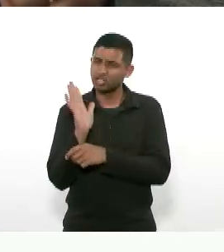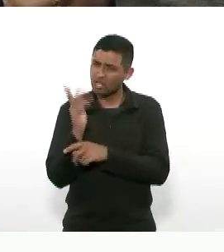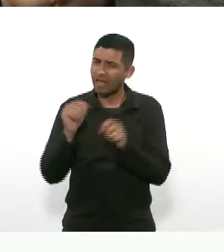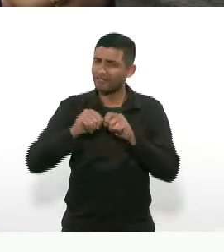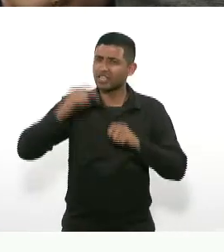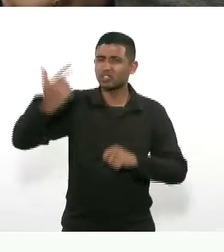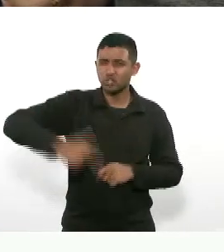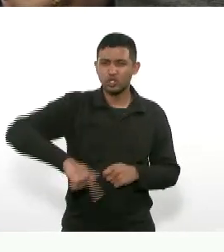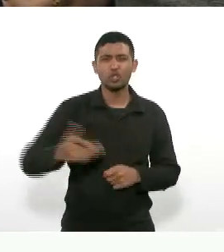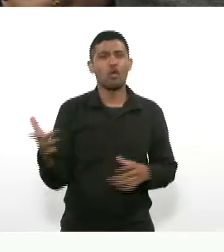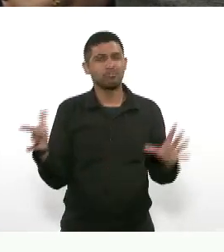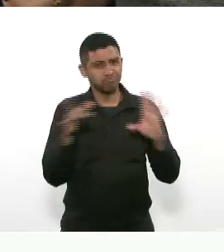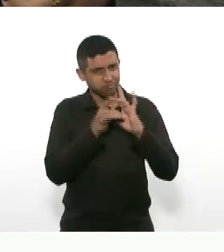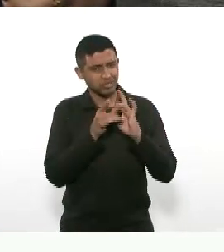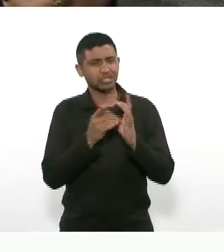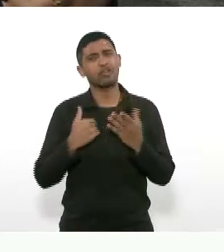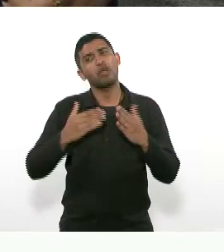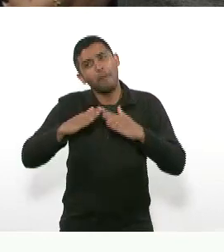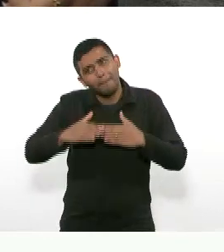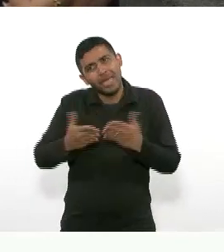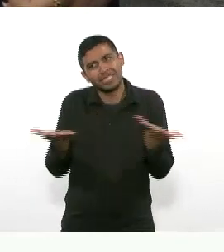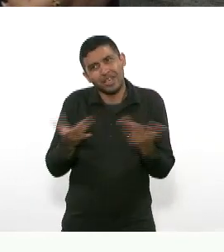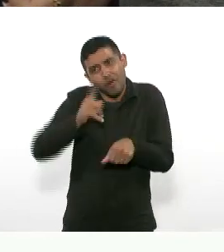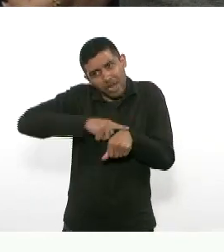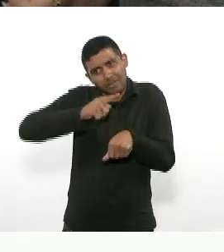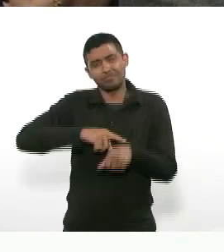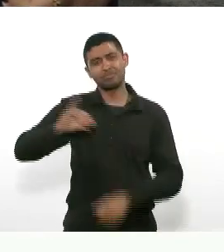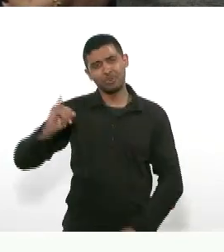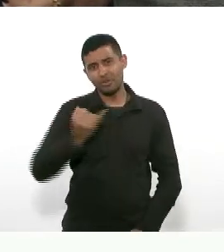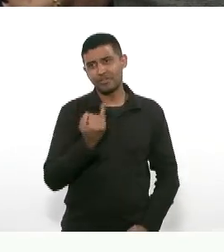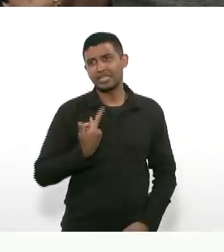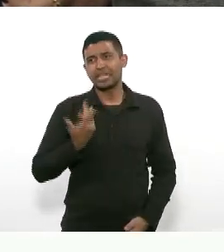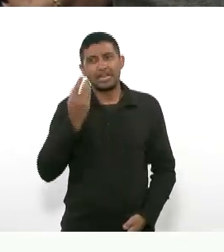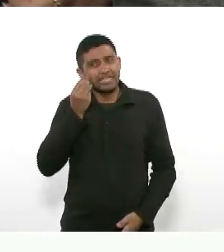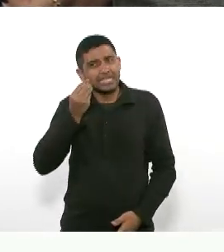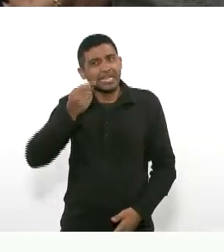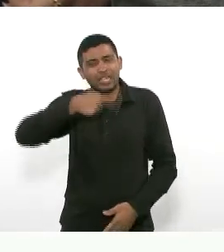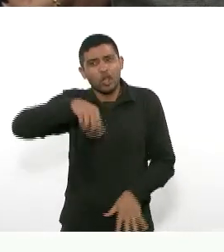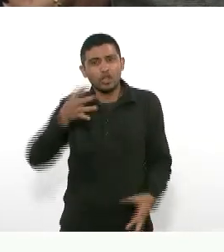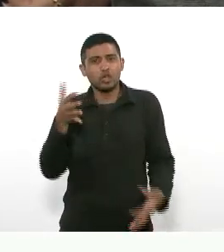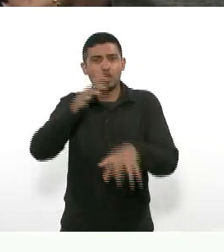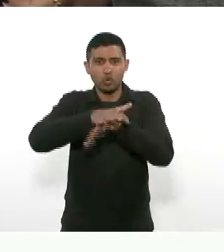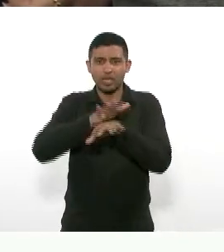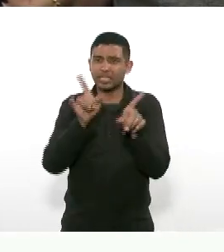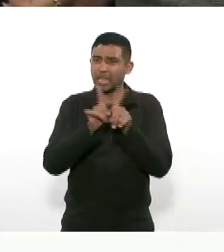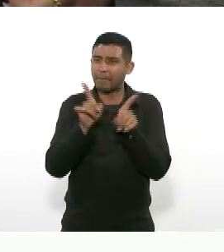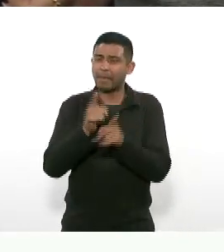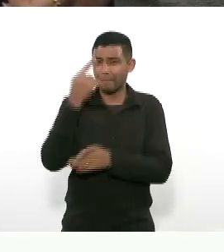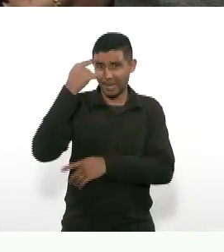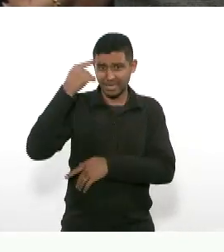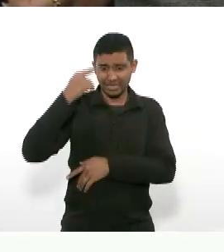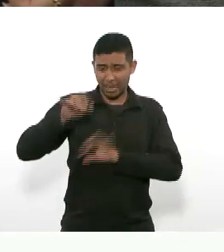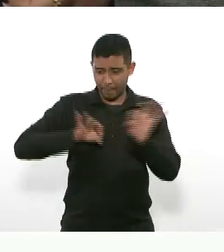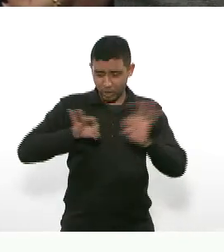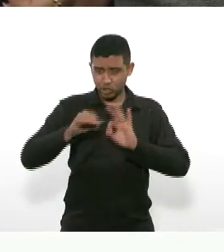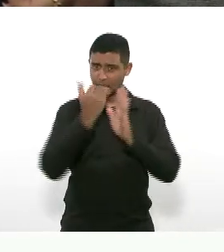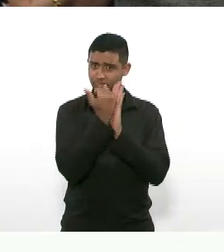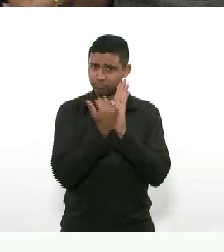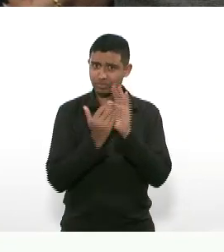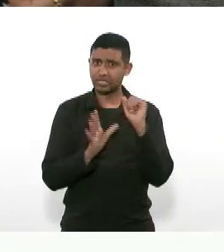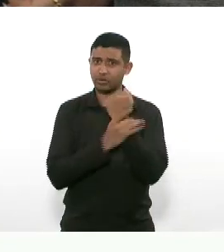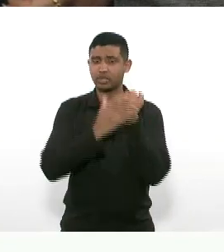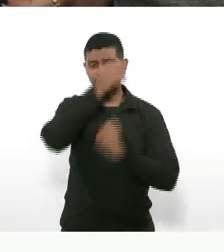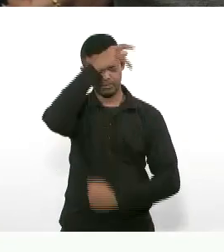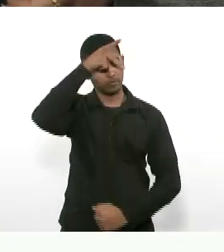peço aqui um momento oportuno para que a gente possa, incluindo e pensando no nosso plano de segurança pública,